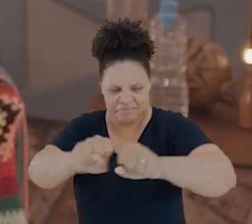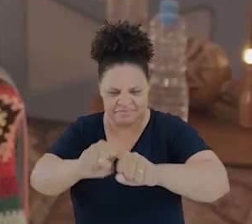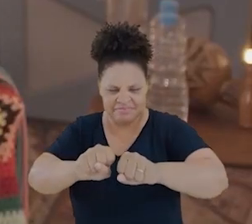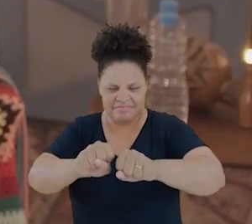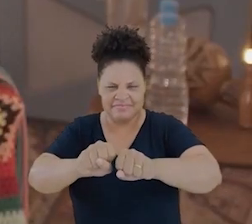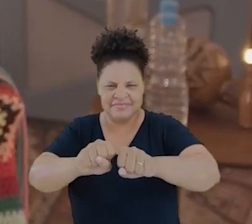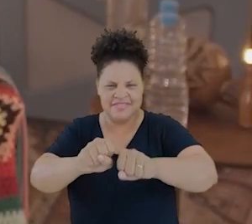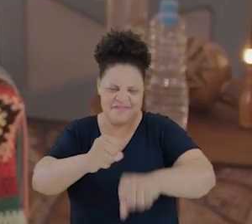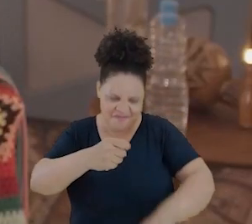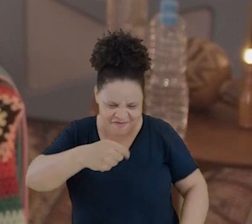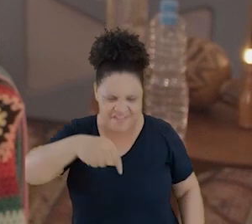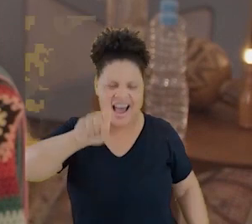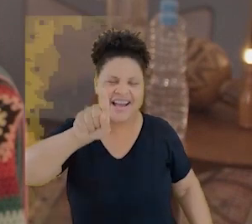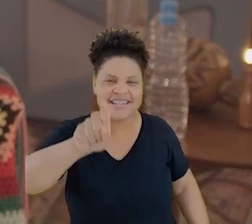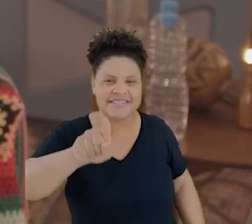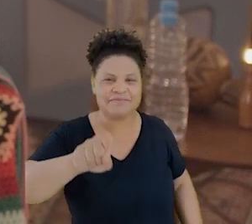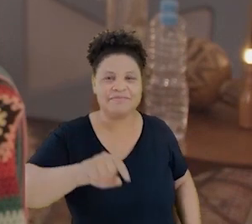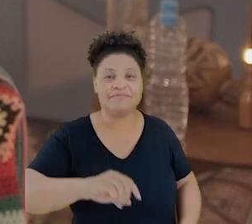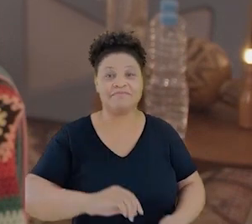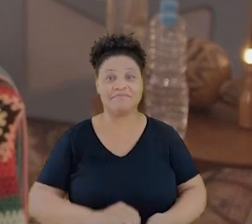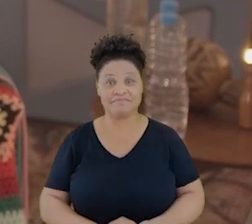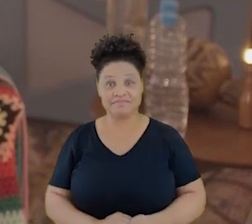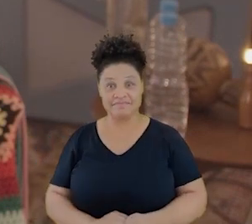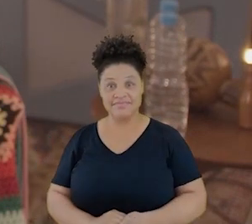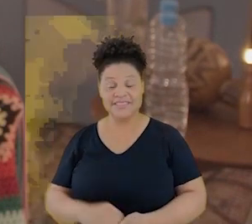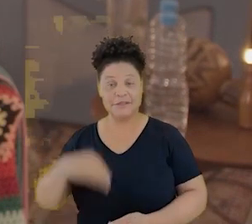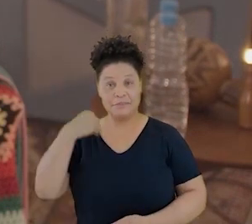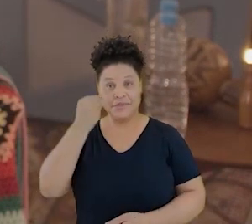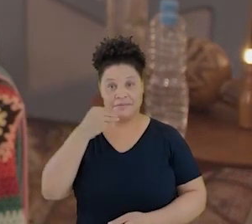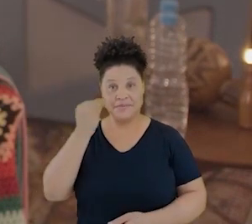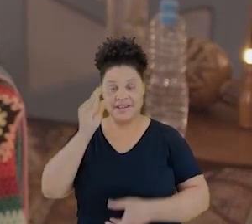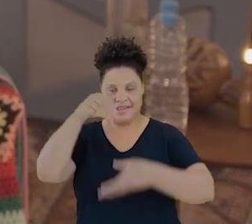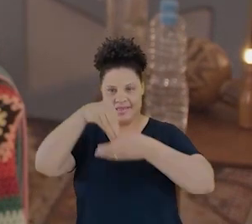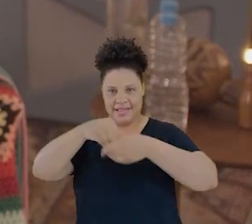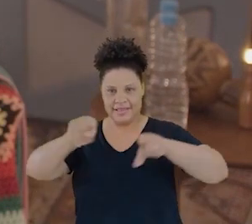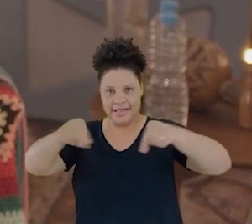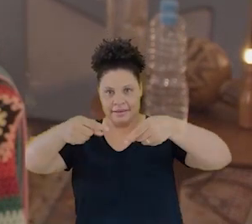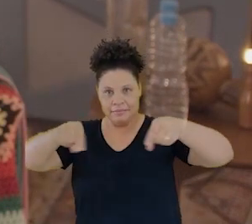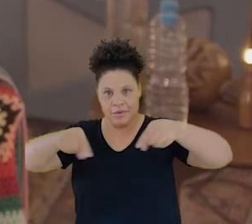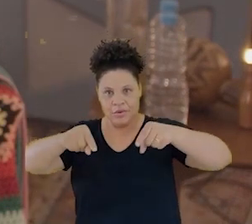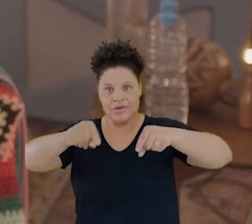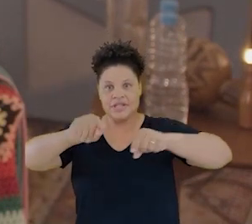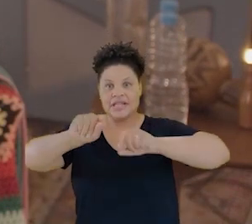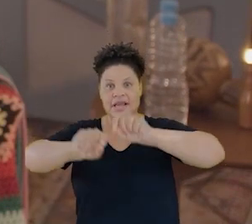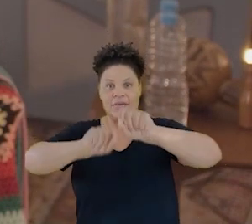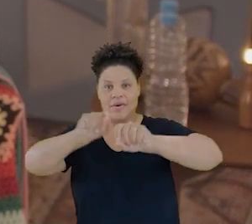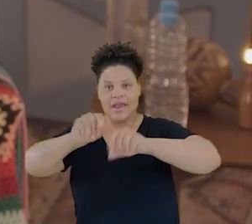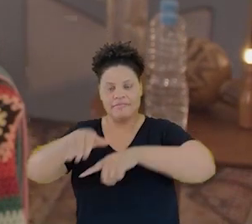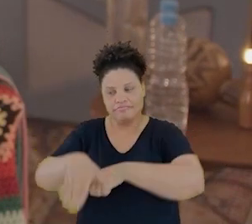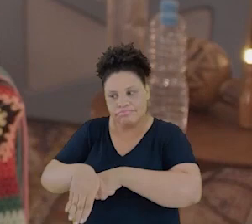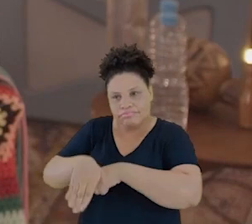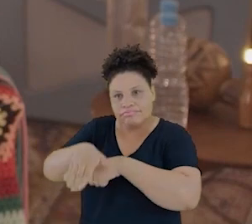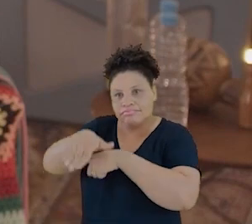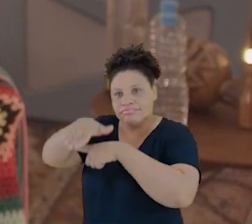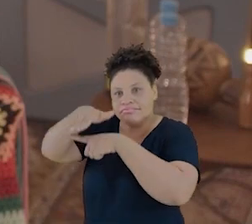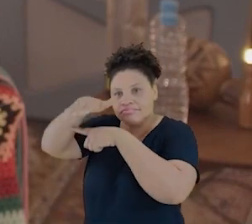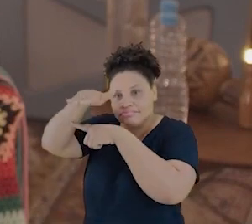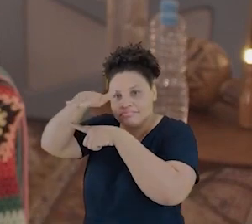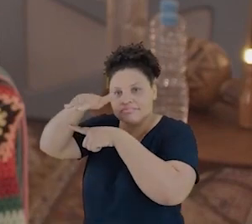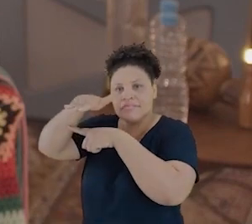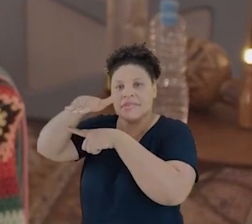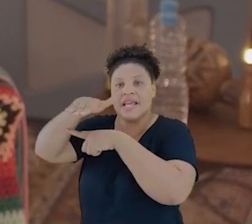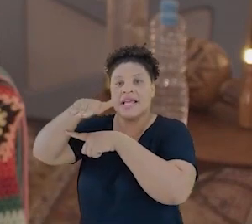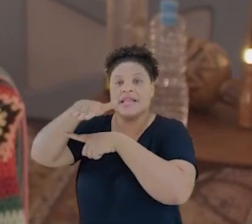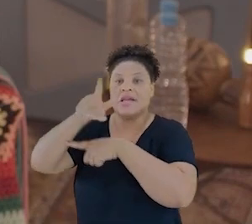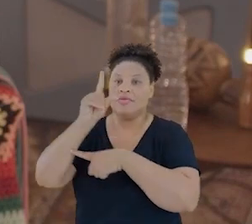Ah, minha vivência na música começou desde que eu era pequenininha. Mas assim, já